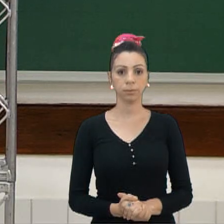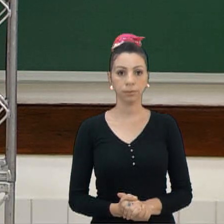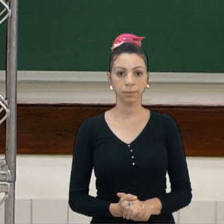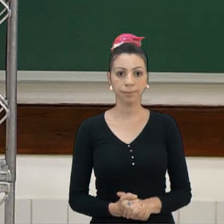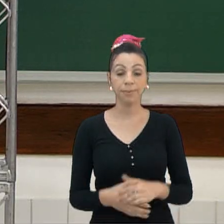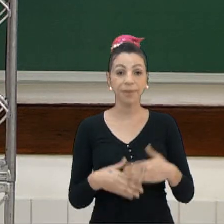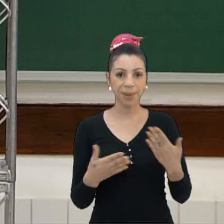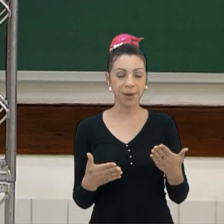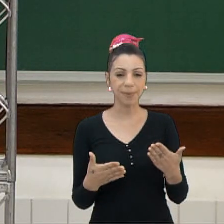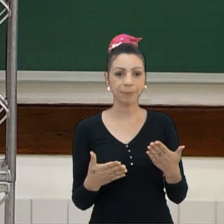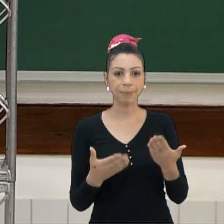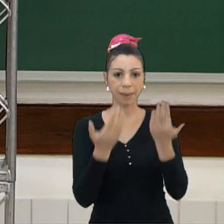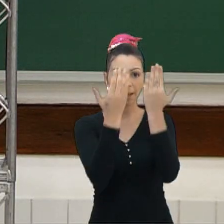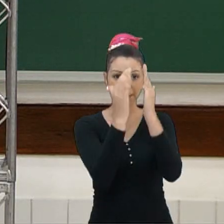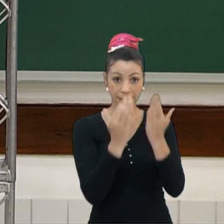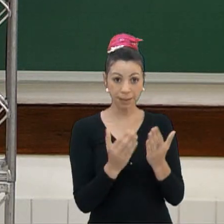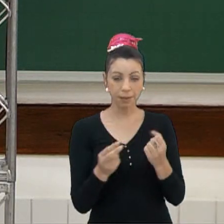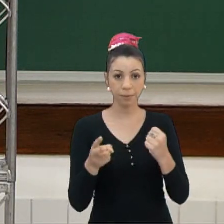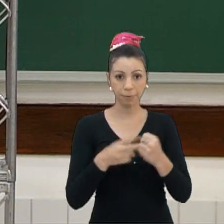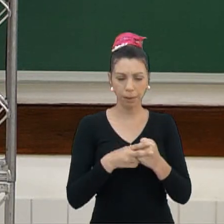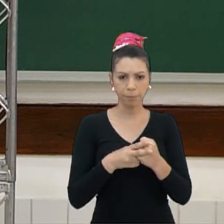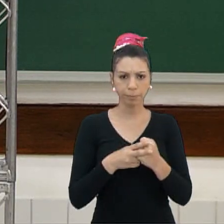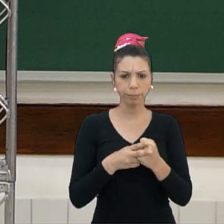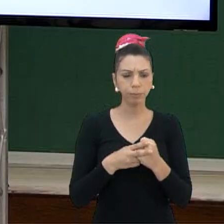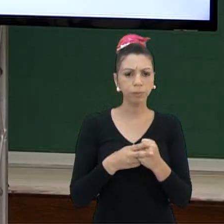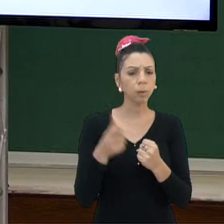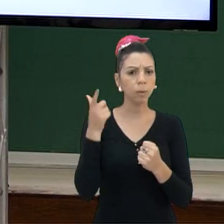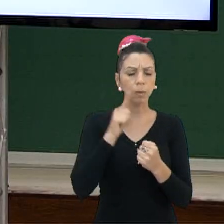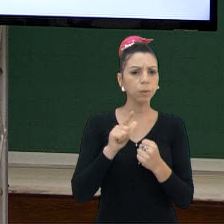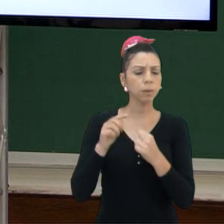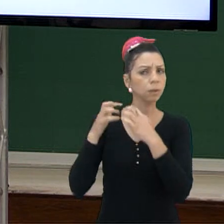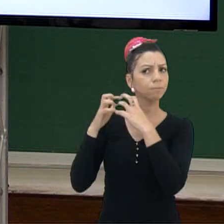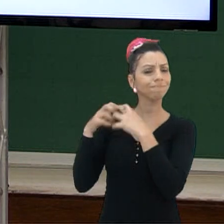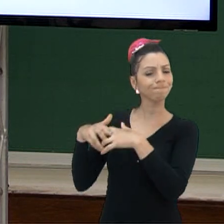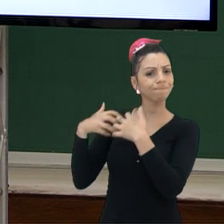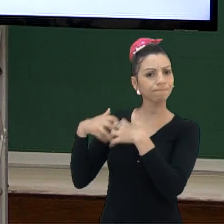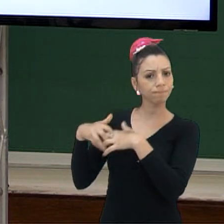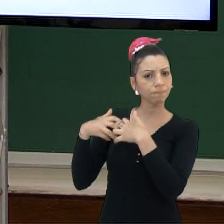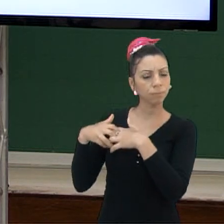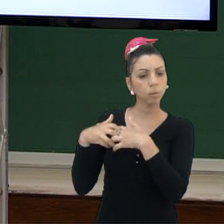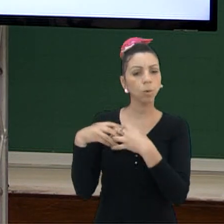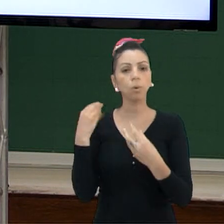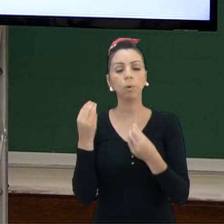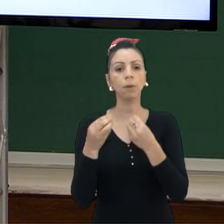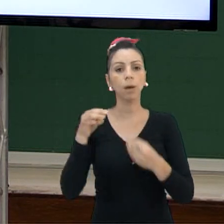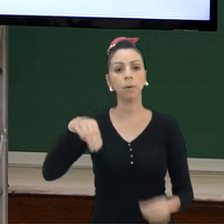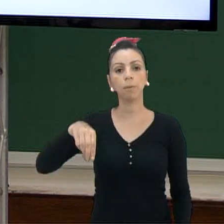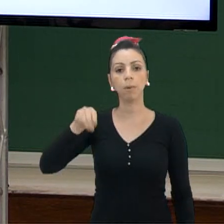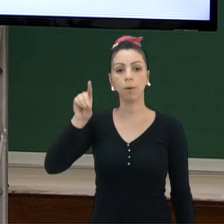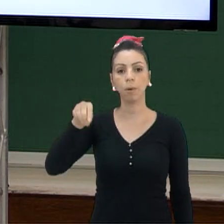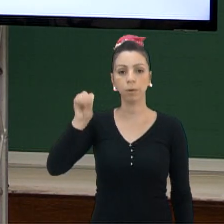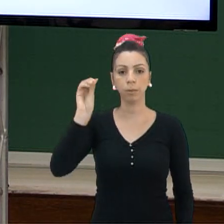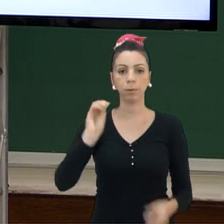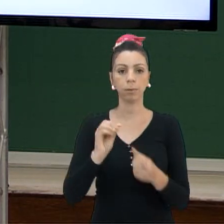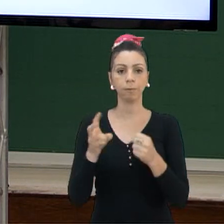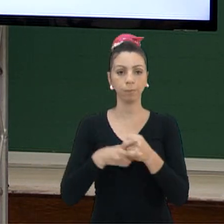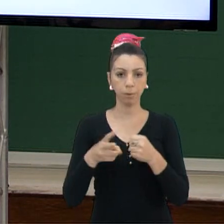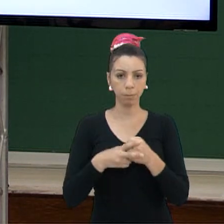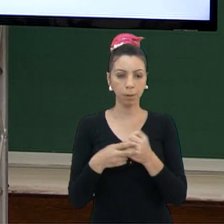Então, analisaram os verbos, conseguiram pensar no modo verbal deles, lembrando, quais são os modos verbais que nós estamos vendo